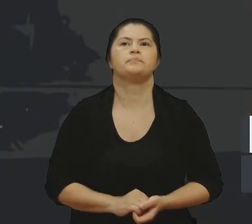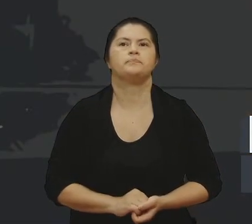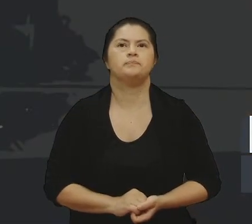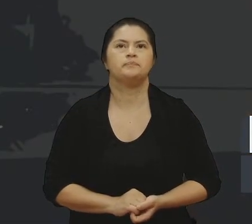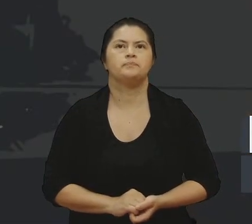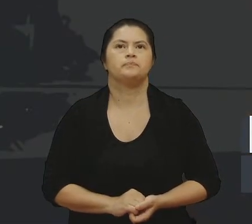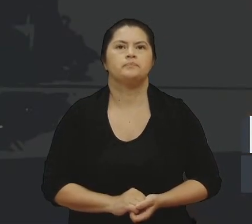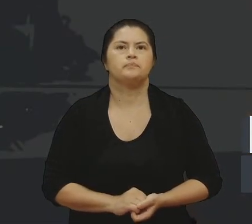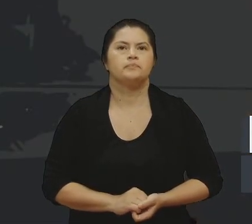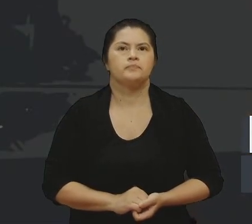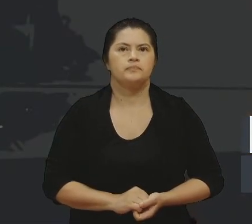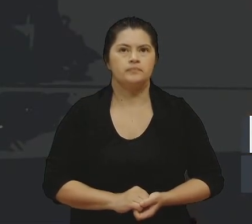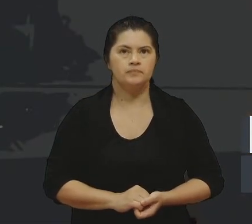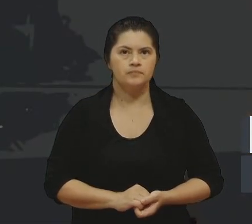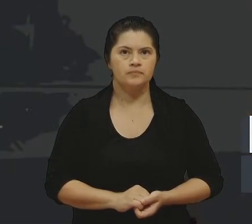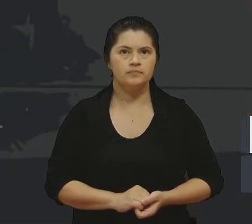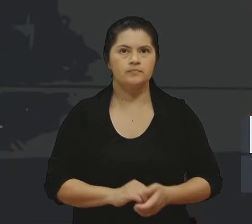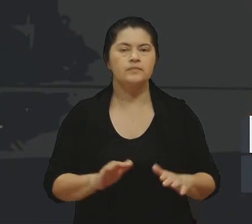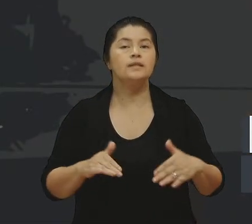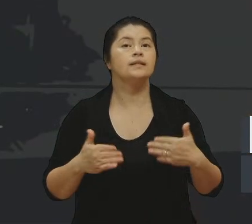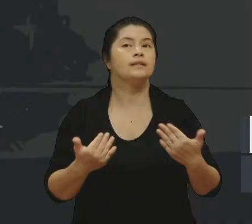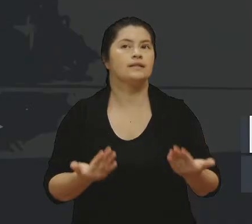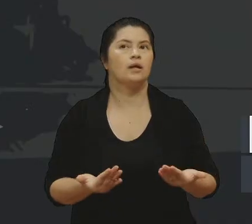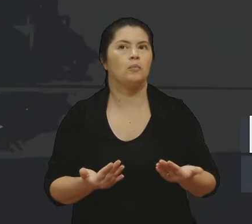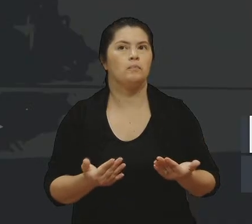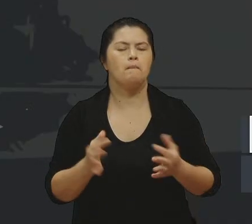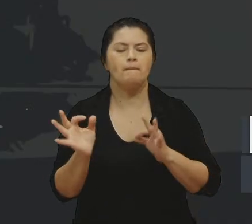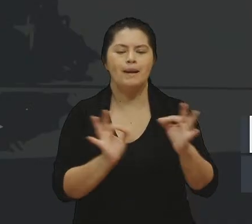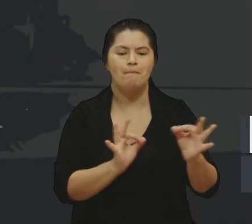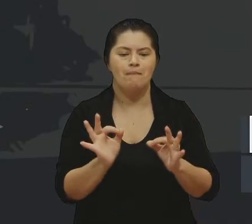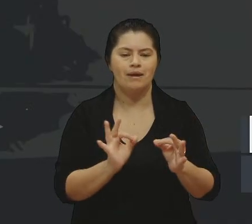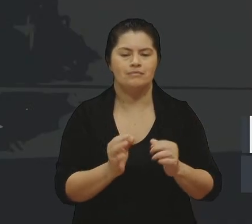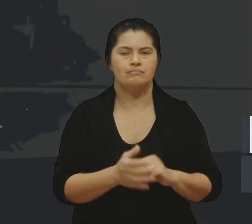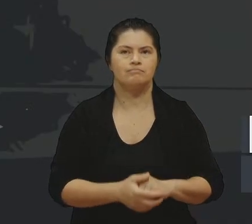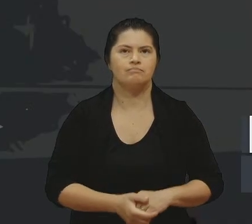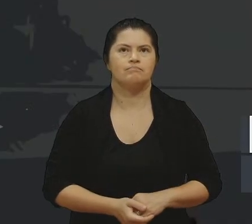Então, o grande ponto é esse aqui. Preparação. Pode passar.